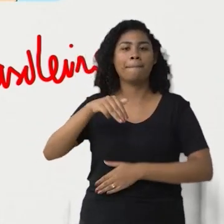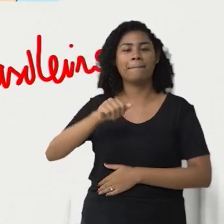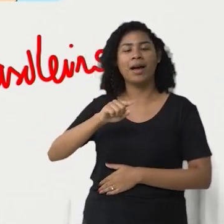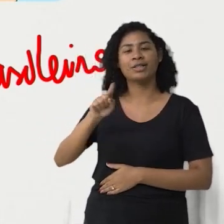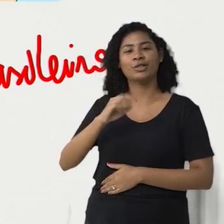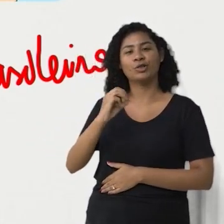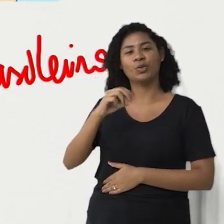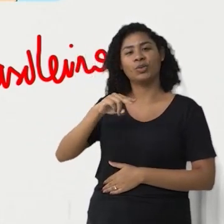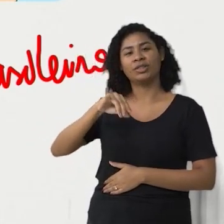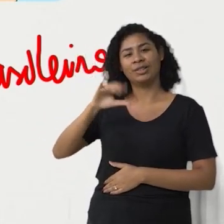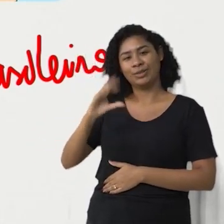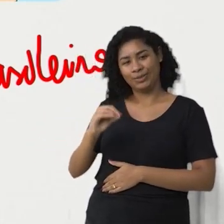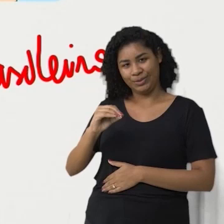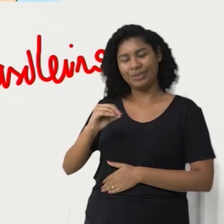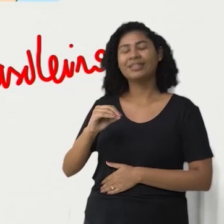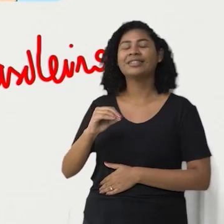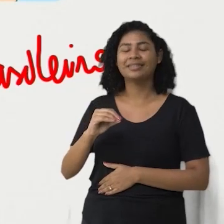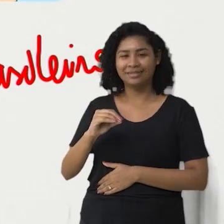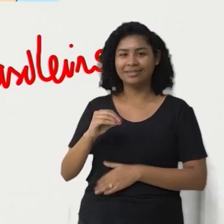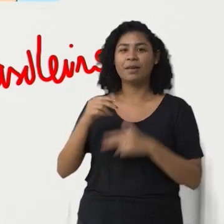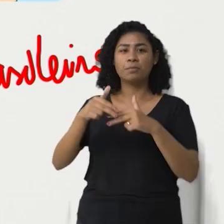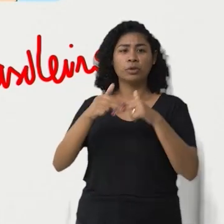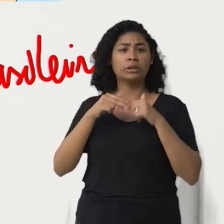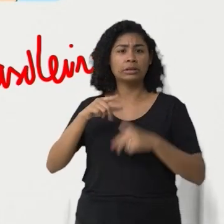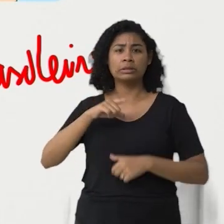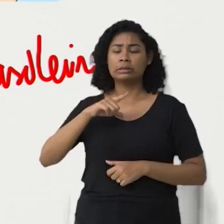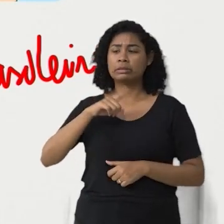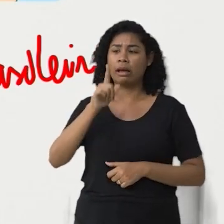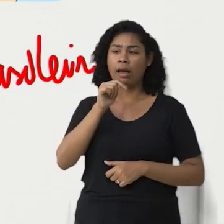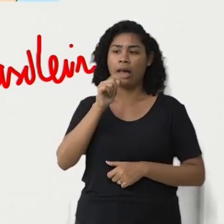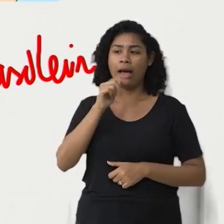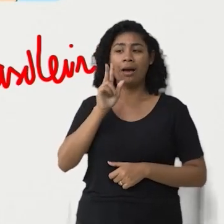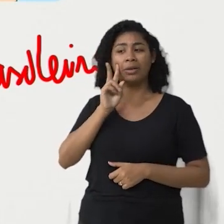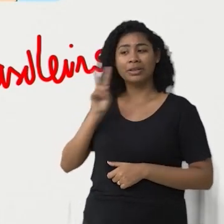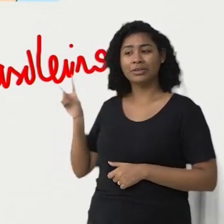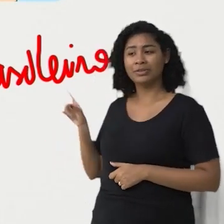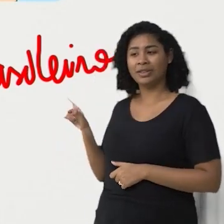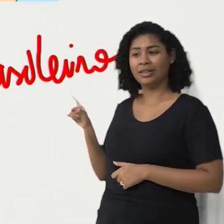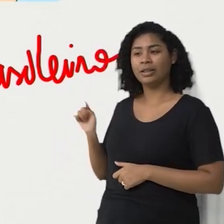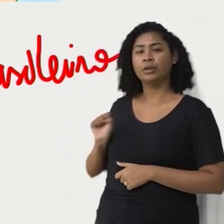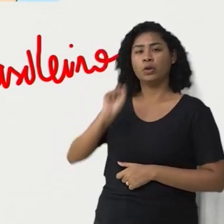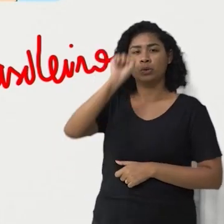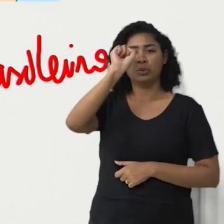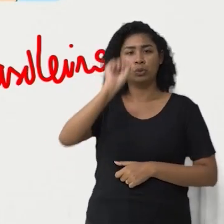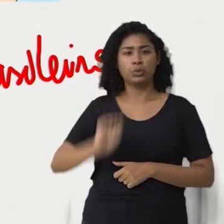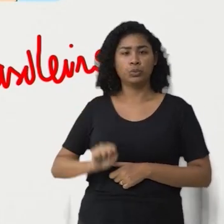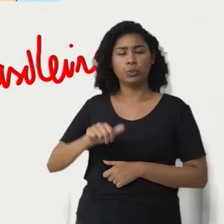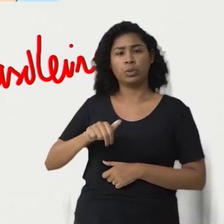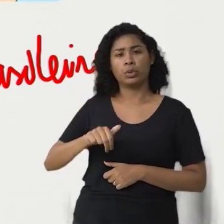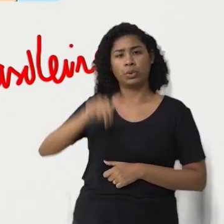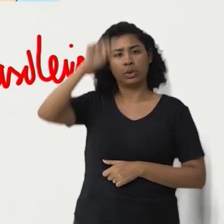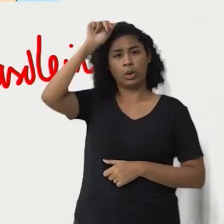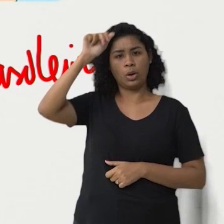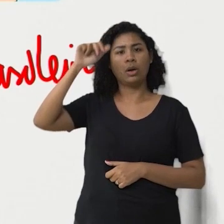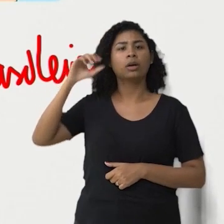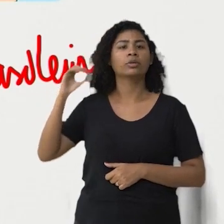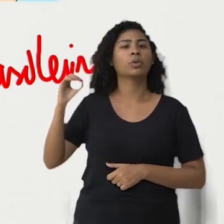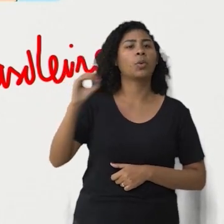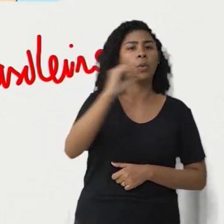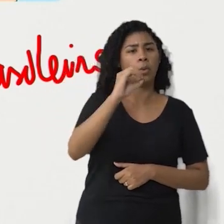amazônica, tá certo, gente? Então, vem água tanto da parte do sul da parte do norte e da